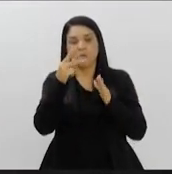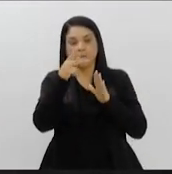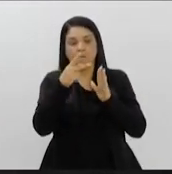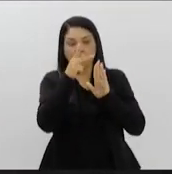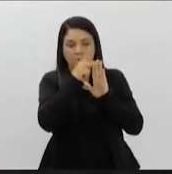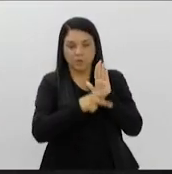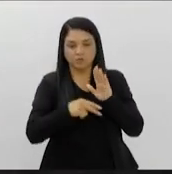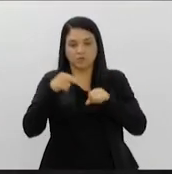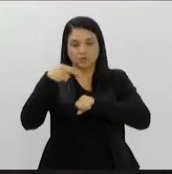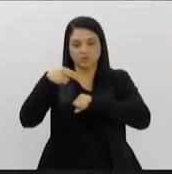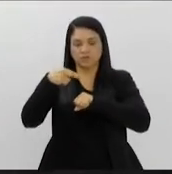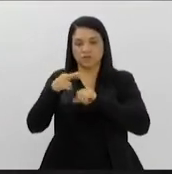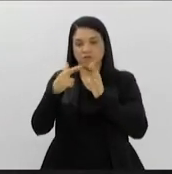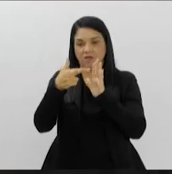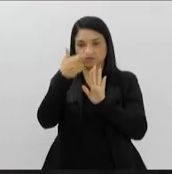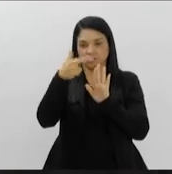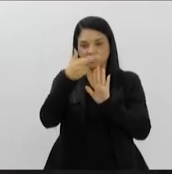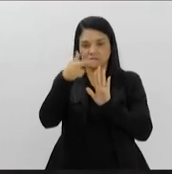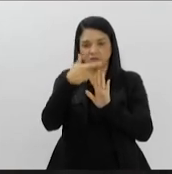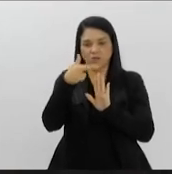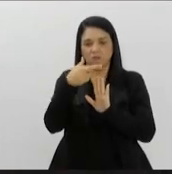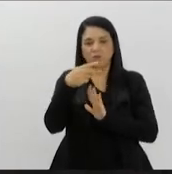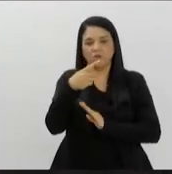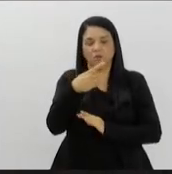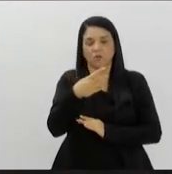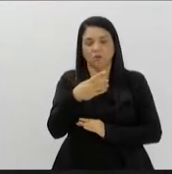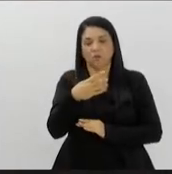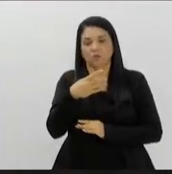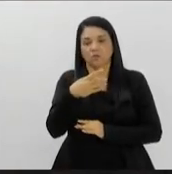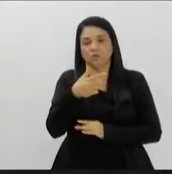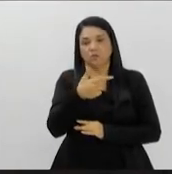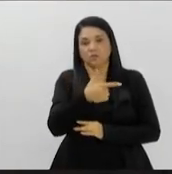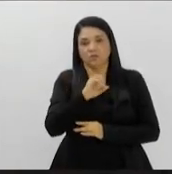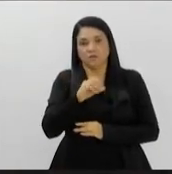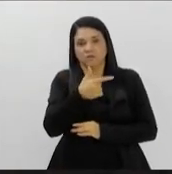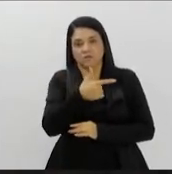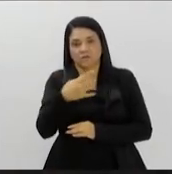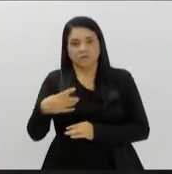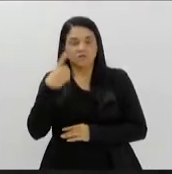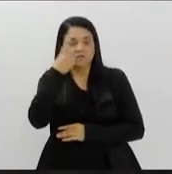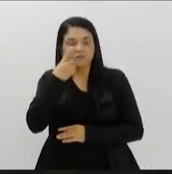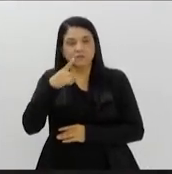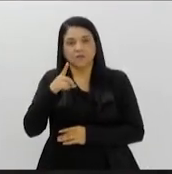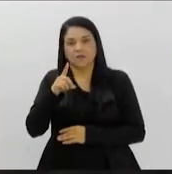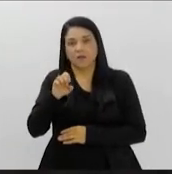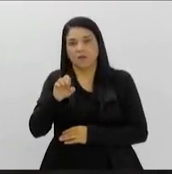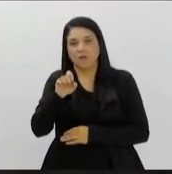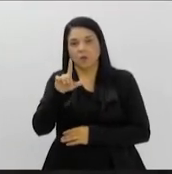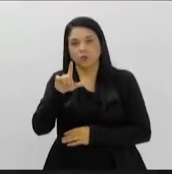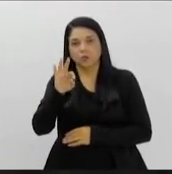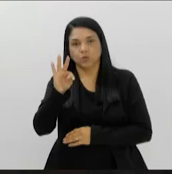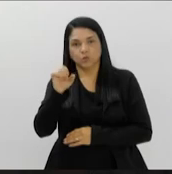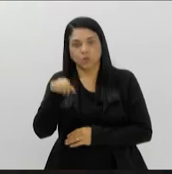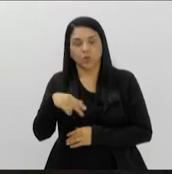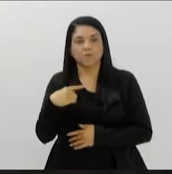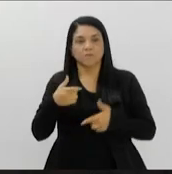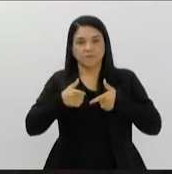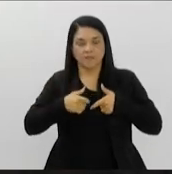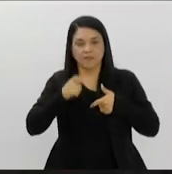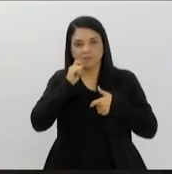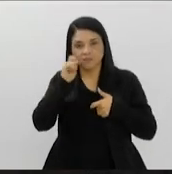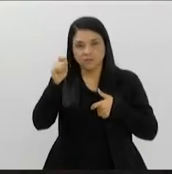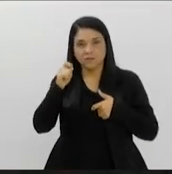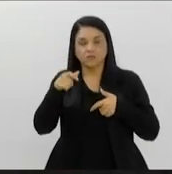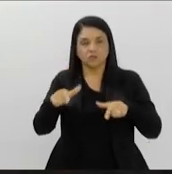número 120/2023, de autoria do deputado Elton Cristo, que concede a medalha Tiradentes e o seu respectivo diploma